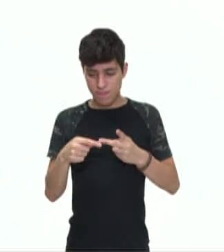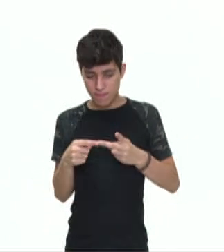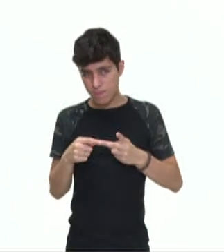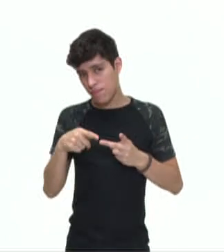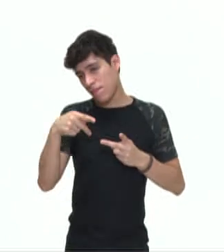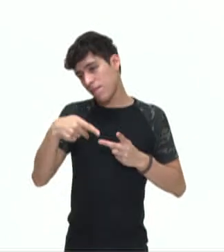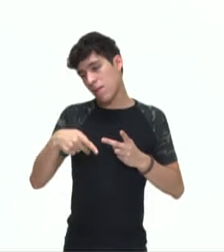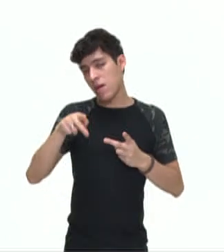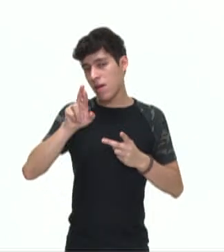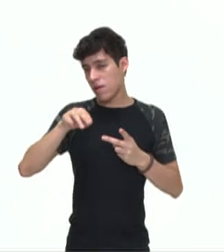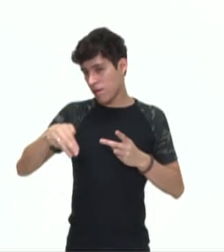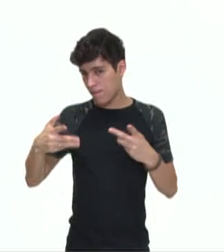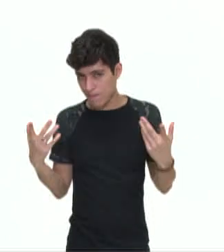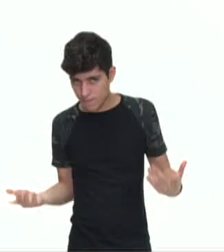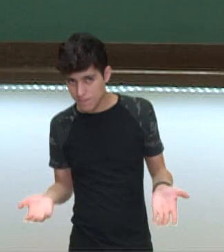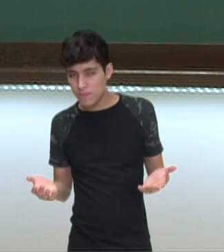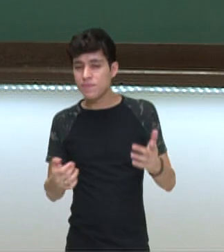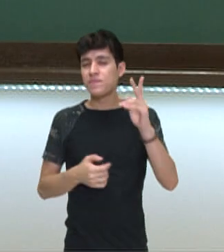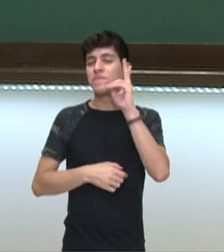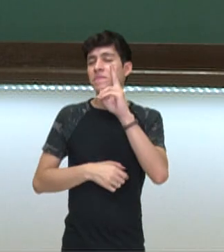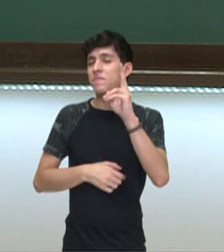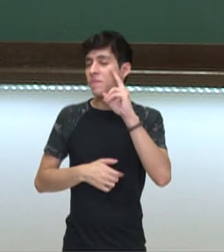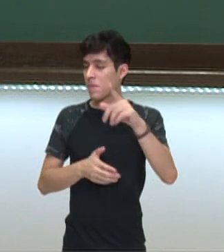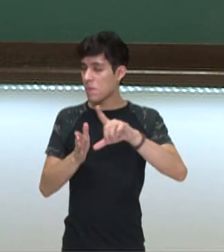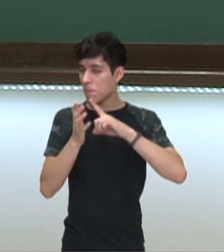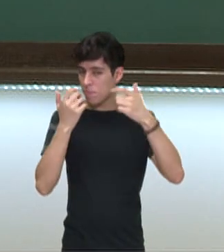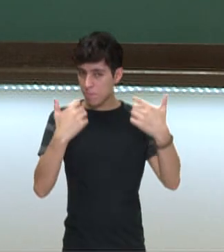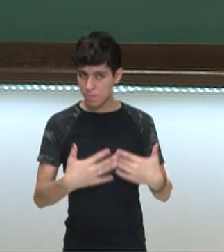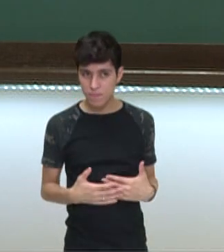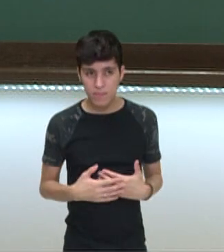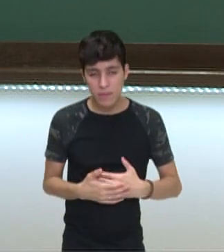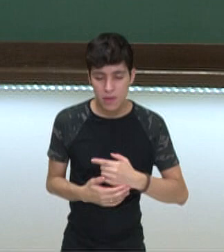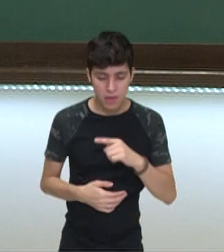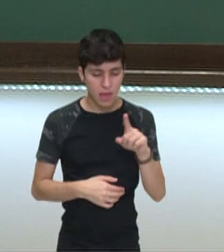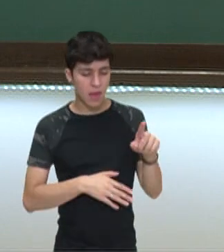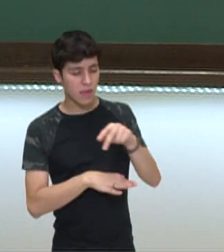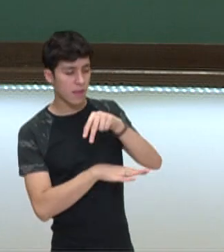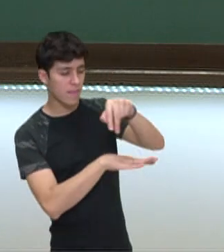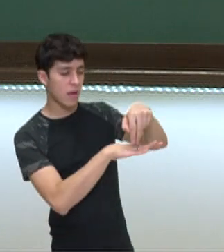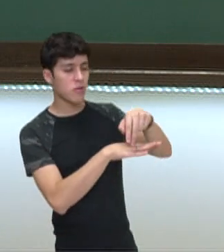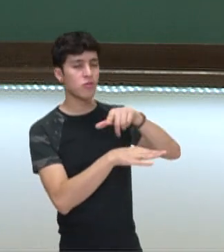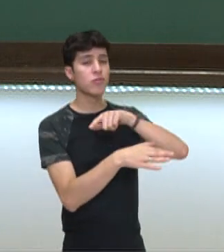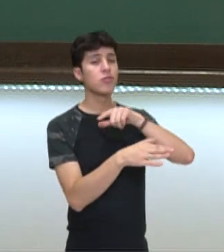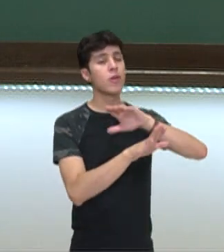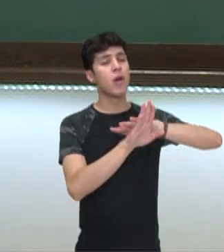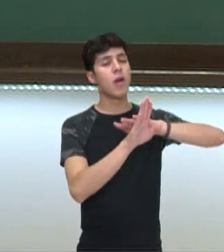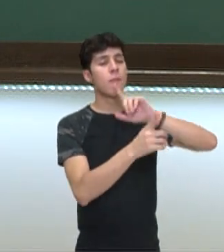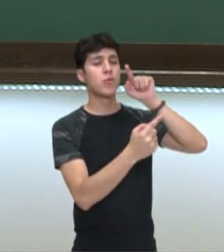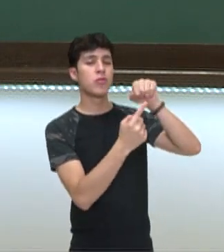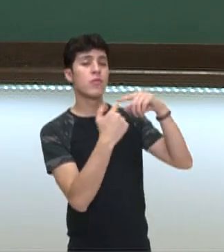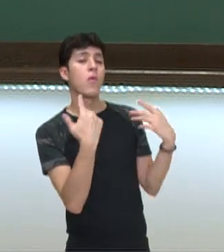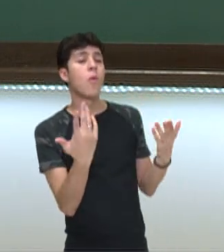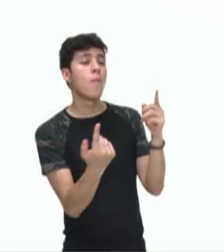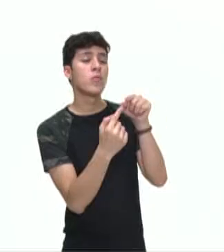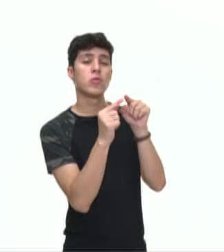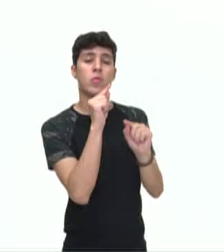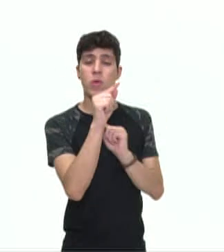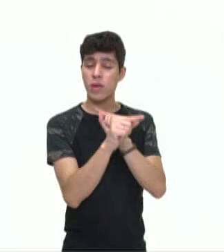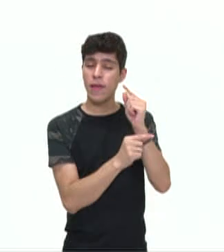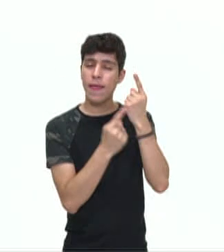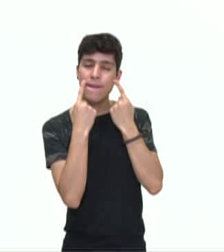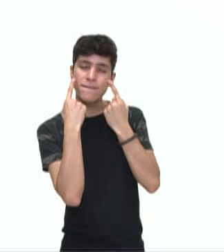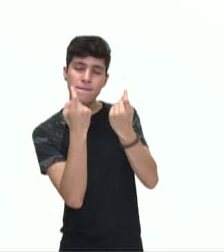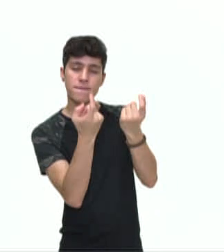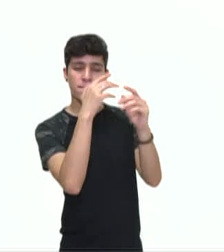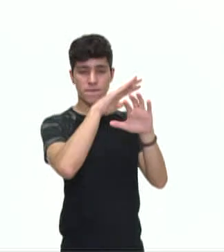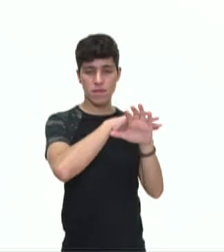o PRM. Lembra ali, a gente já falou. Esses partidos serviam a interesses. Quais interesses serviam? A,